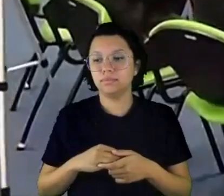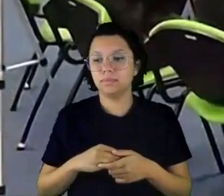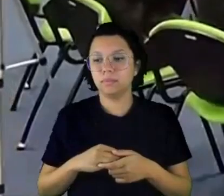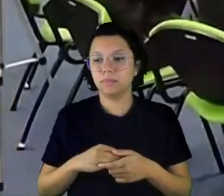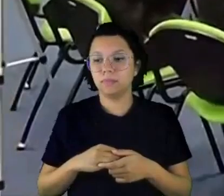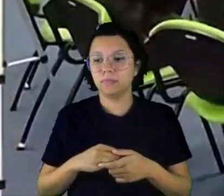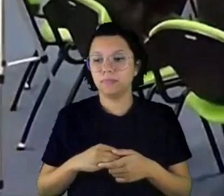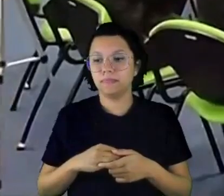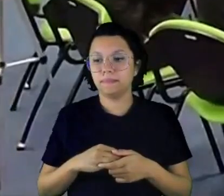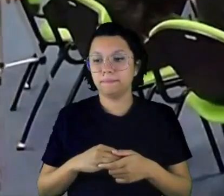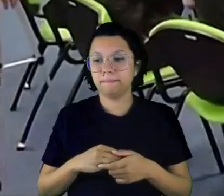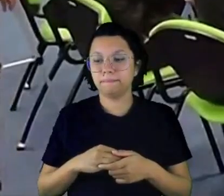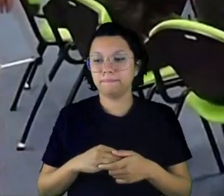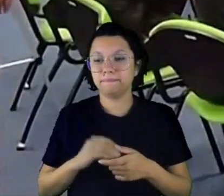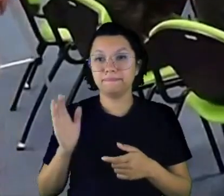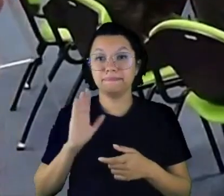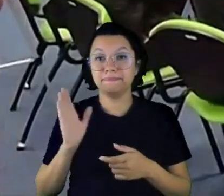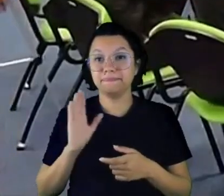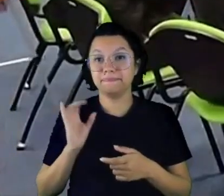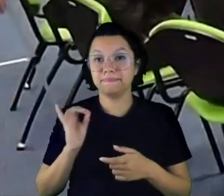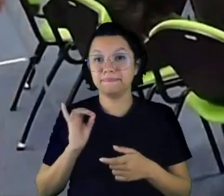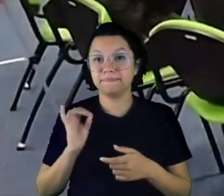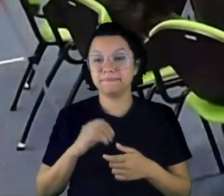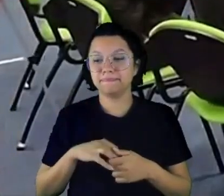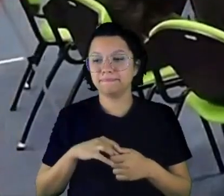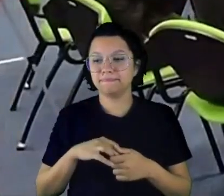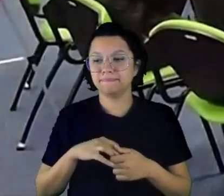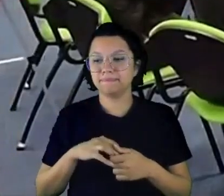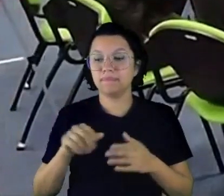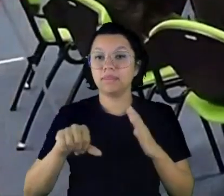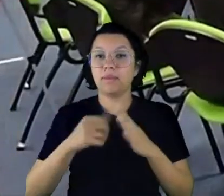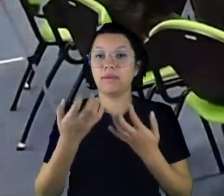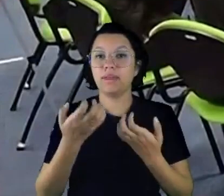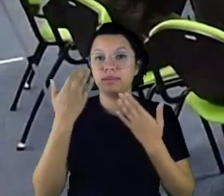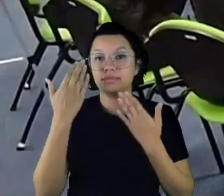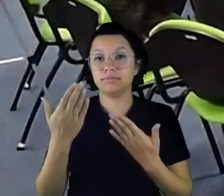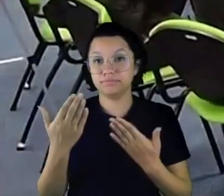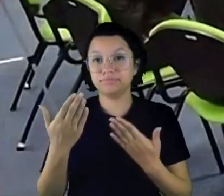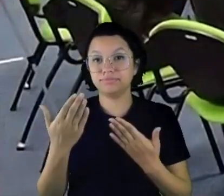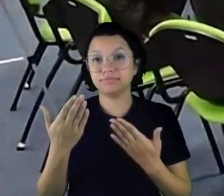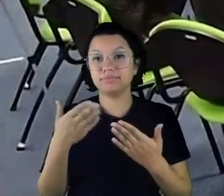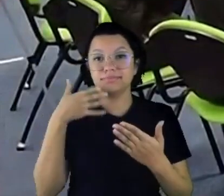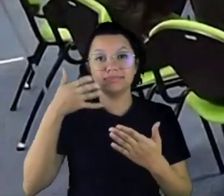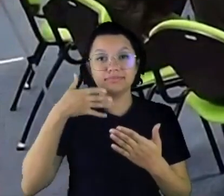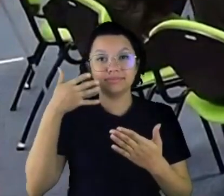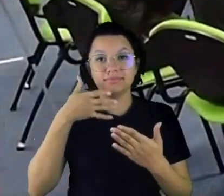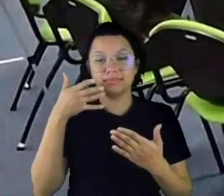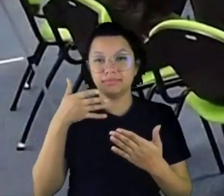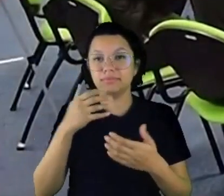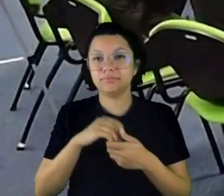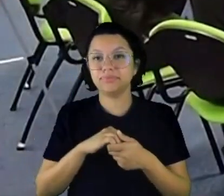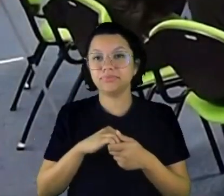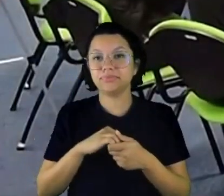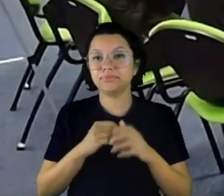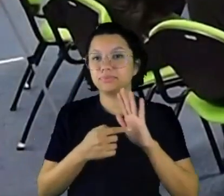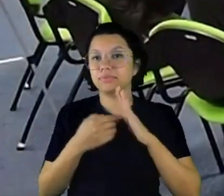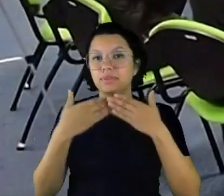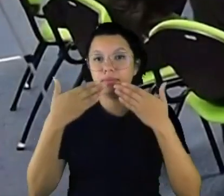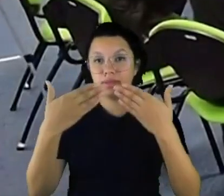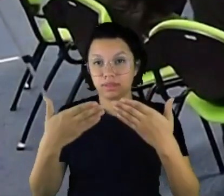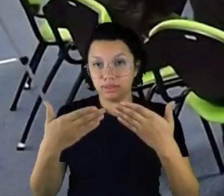Oi. Olá. Primeiro eu queria agradecer, né, pela palestra, pela exposição da sua